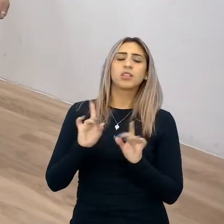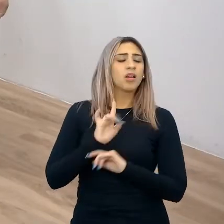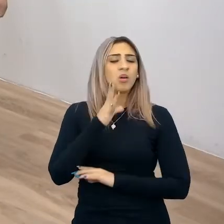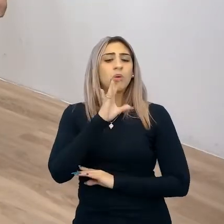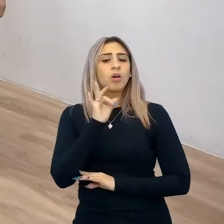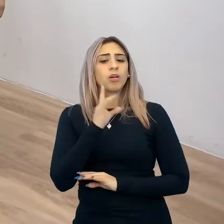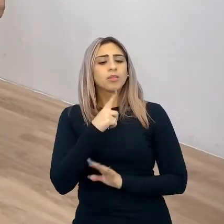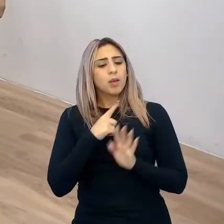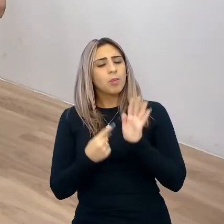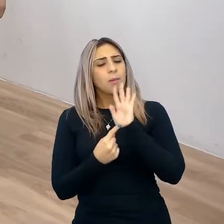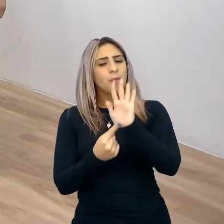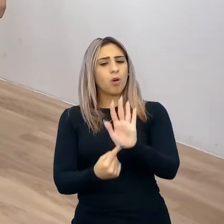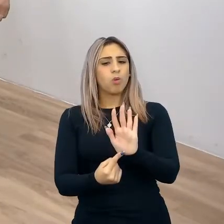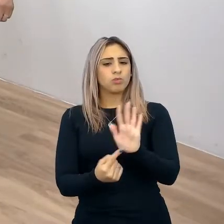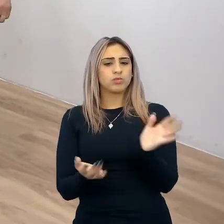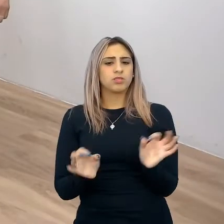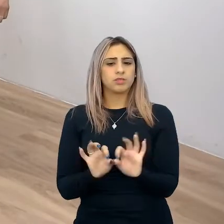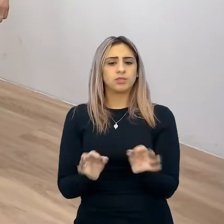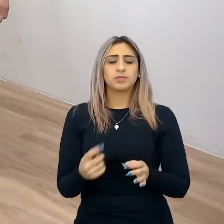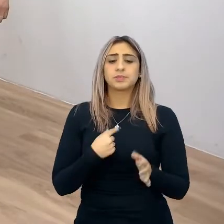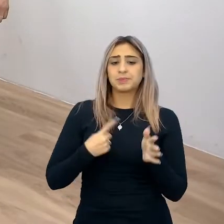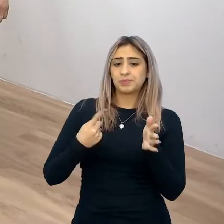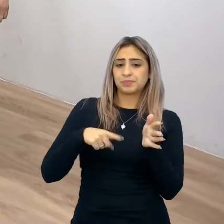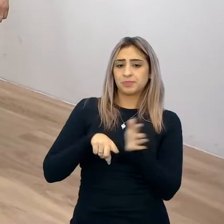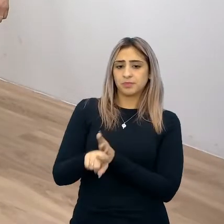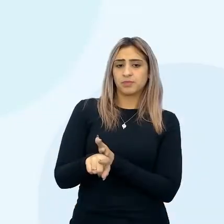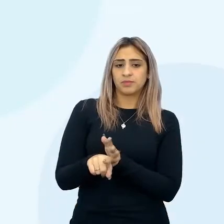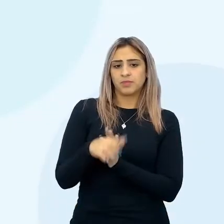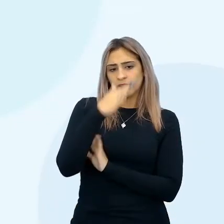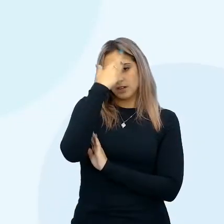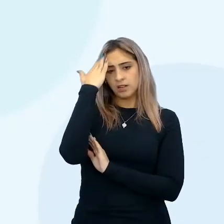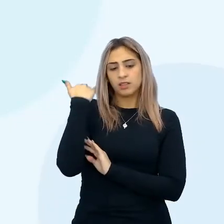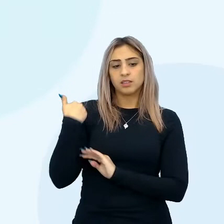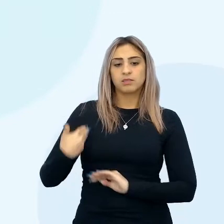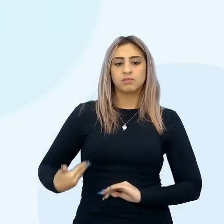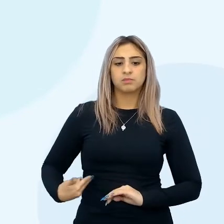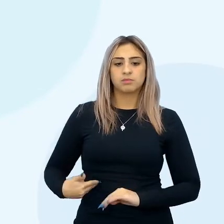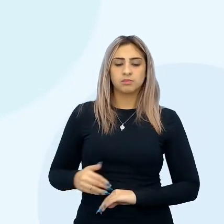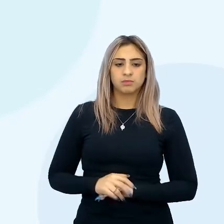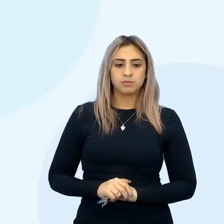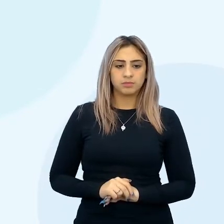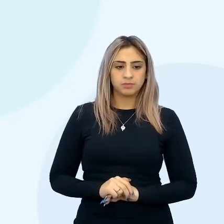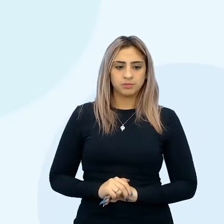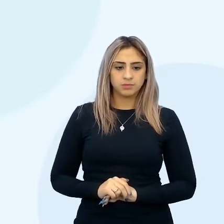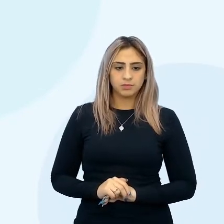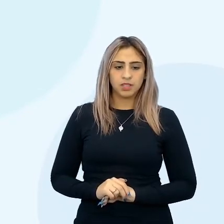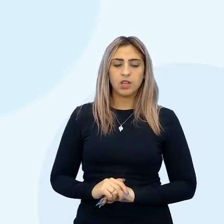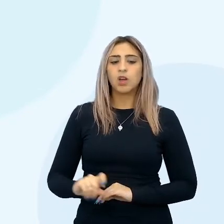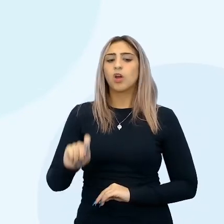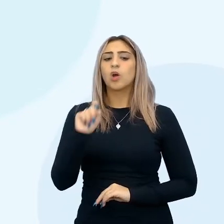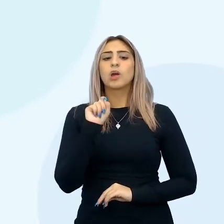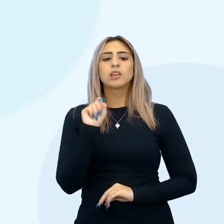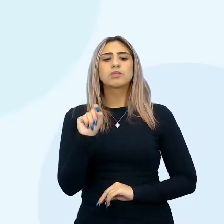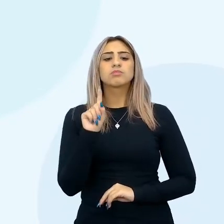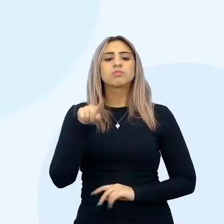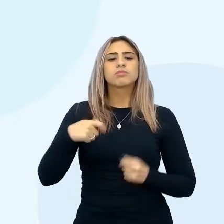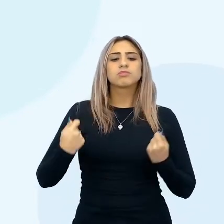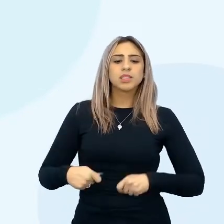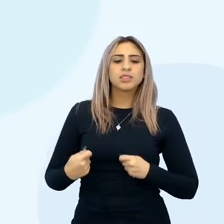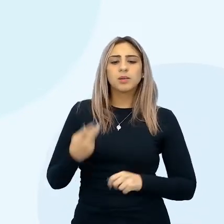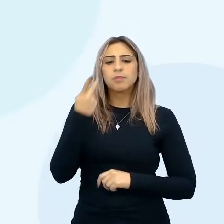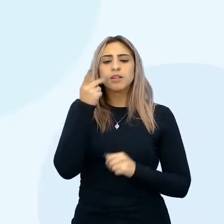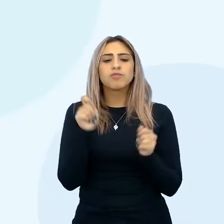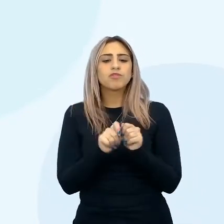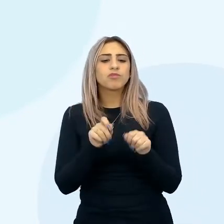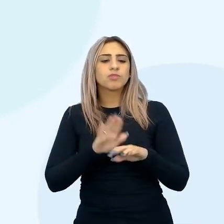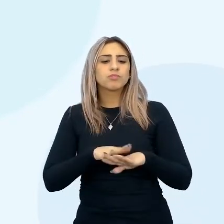uma amostra, né? Mais uma pergunta está na tela. Podia ler para a gente, professora? Vamos lá. A terceira. O que seria necessário